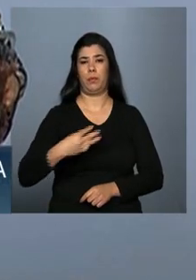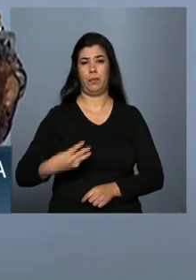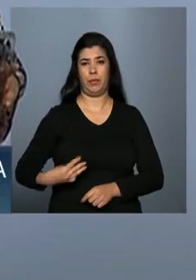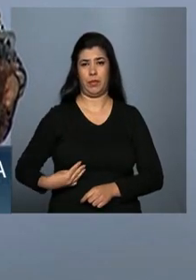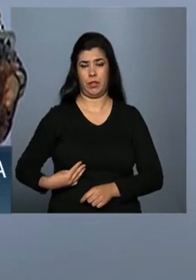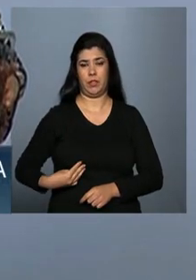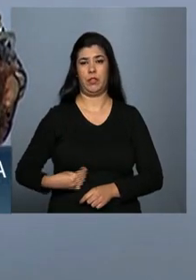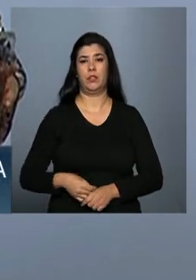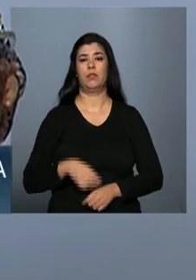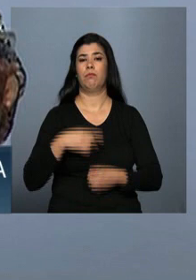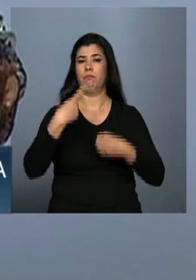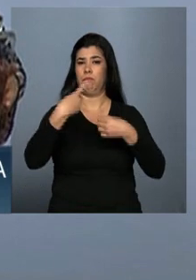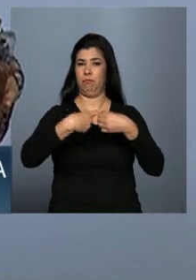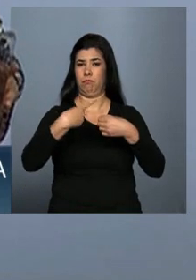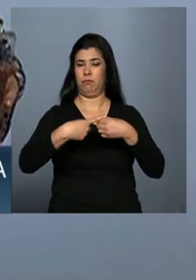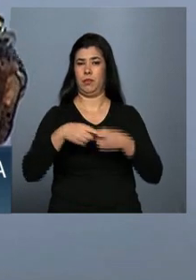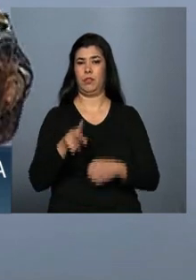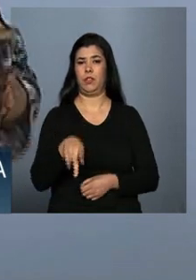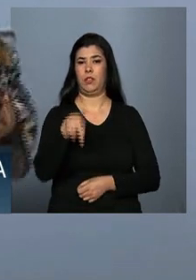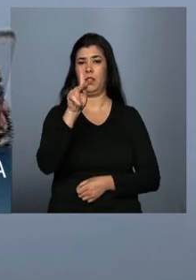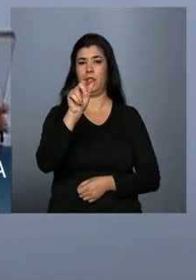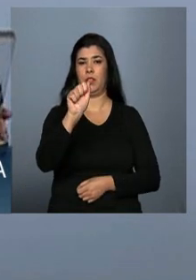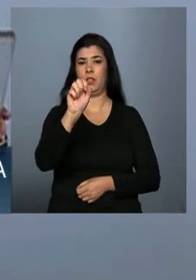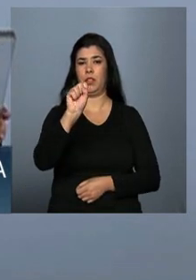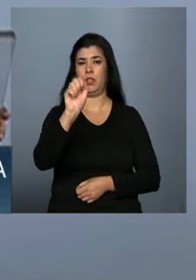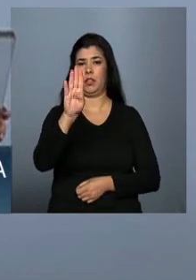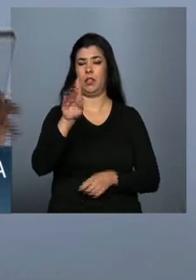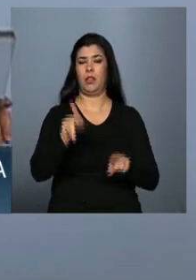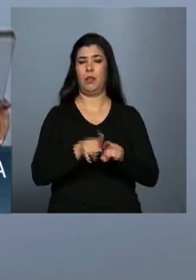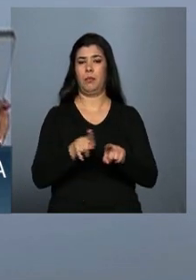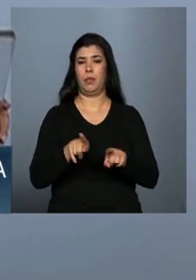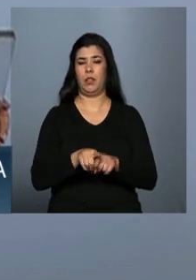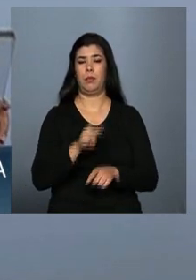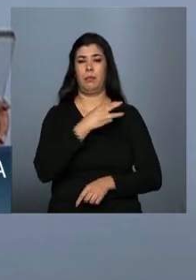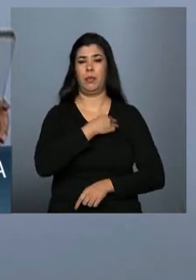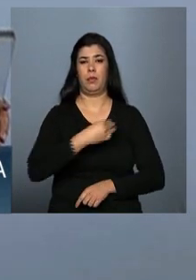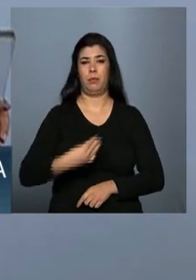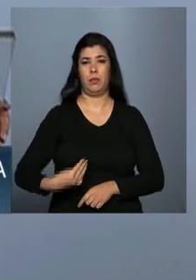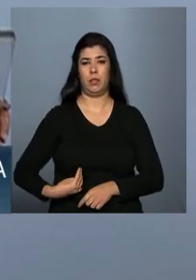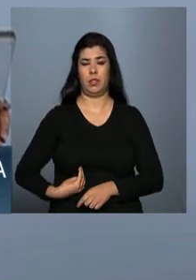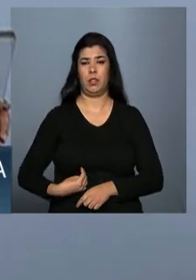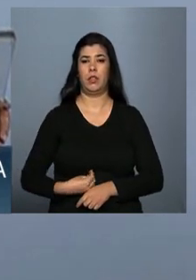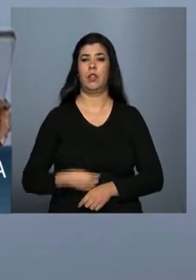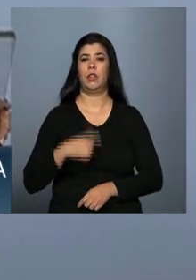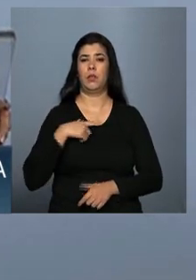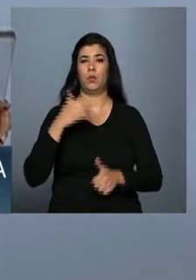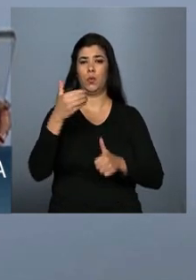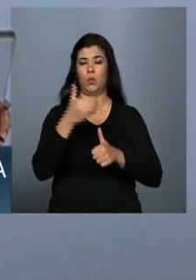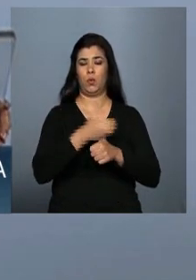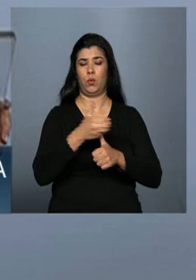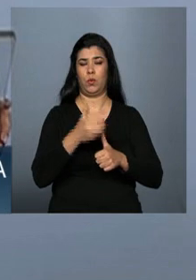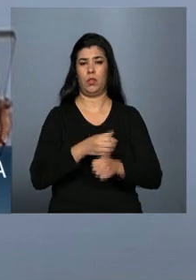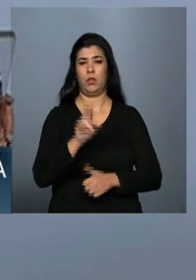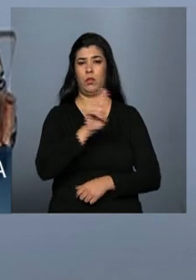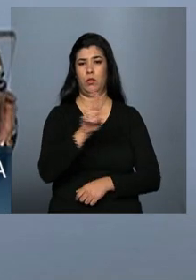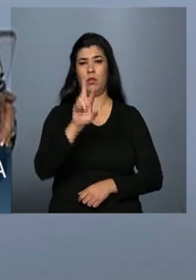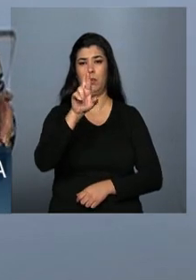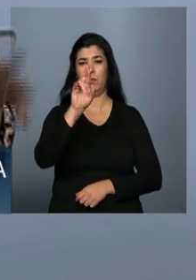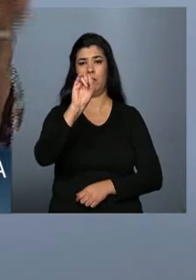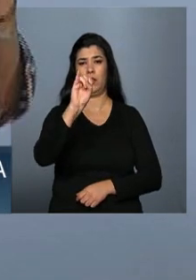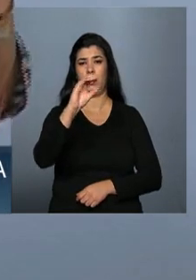Kassab, das cidades, e o ministro interino Ricardo Laser, do transporte.